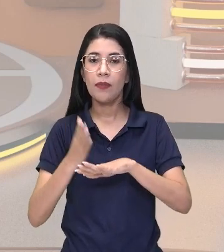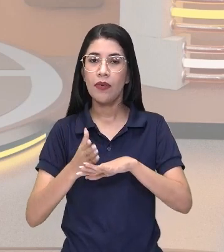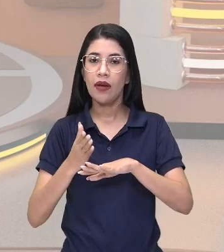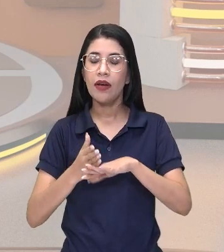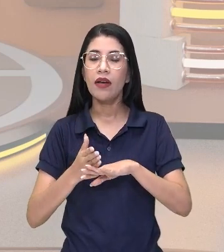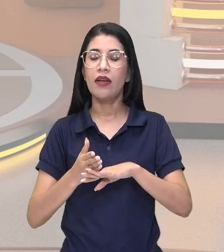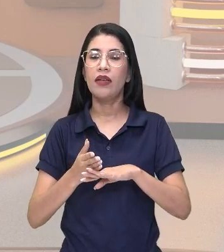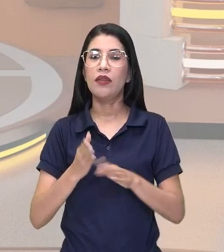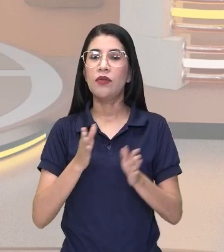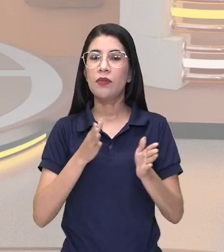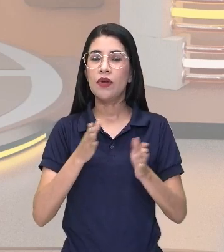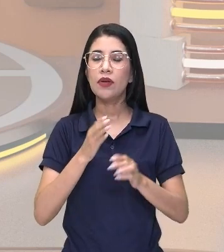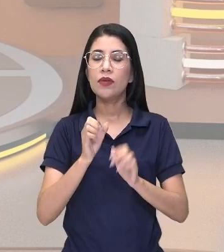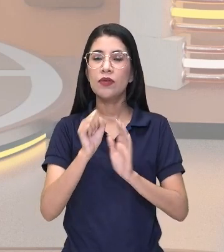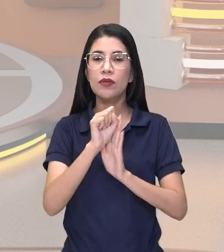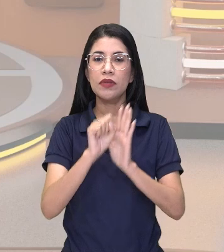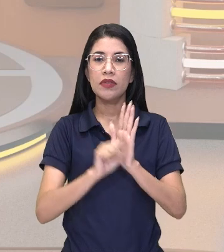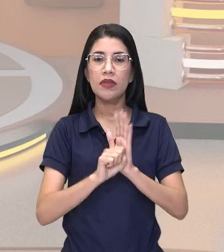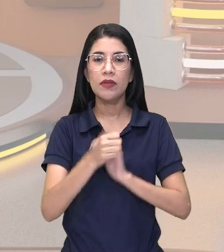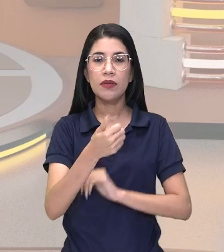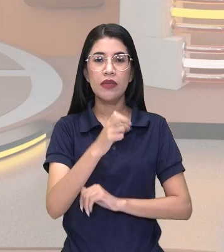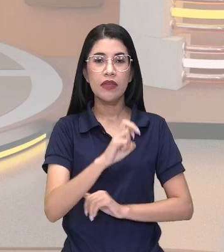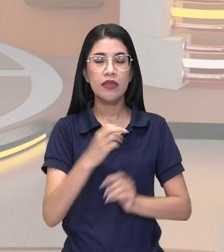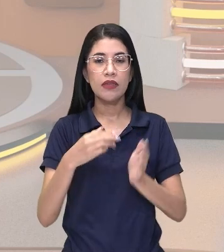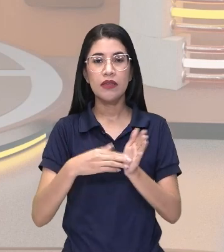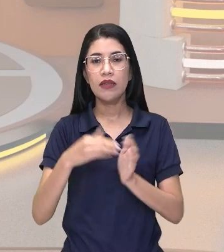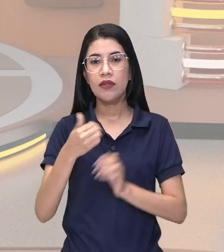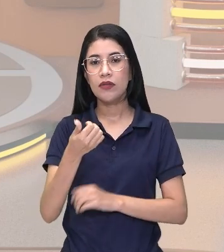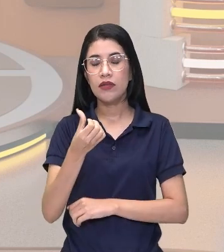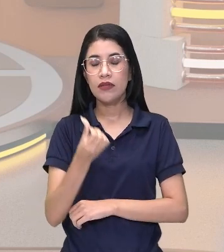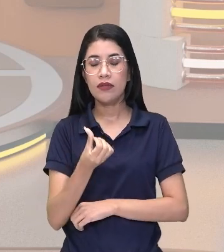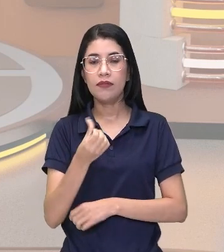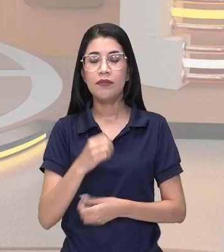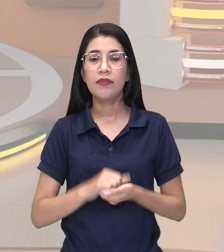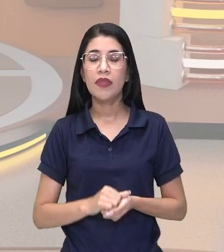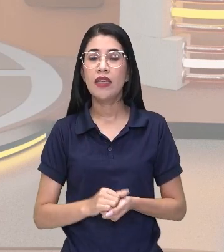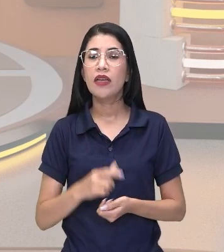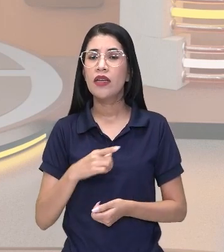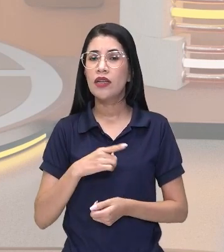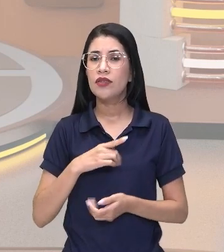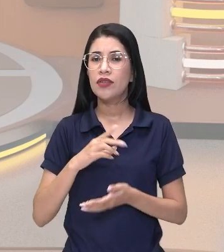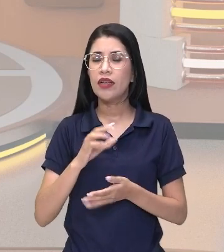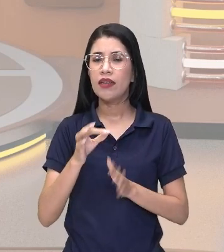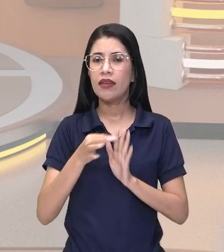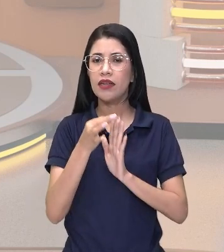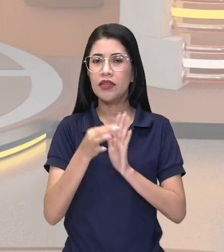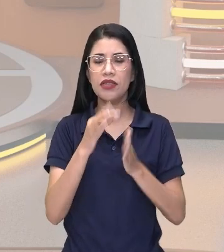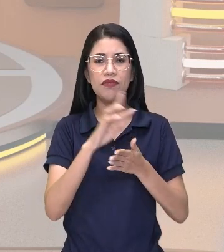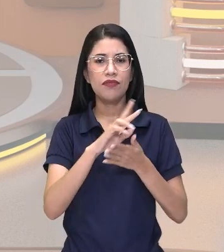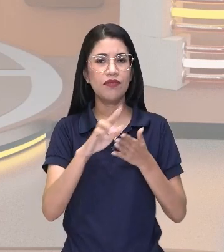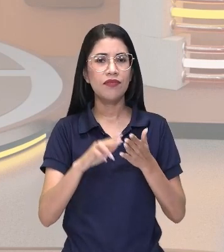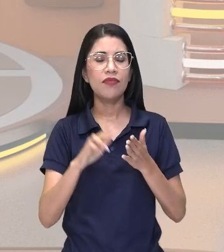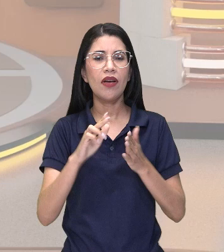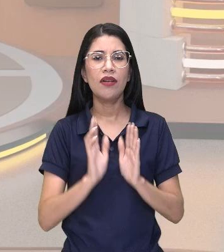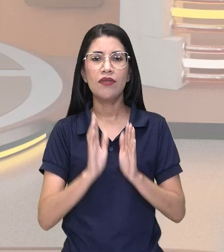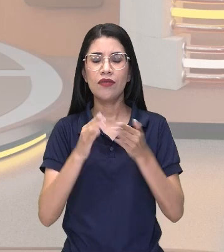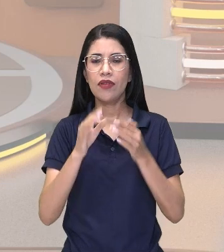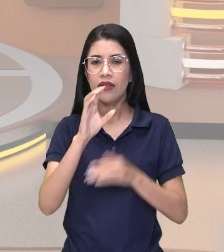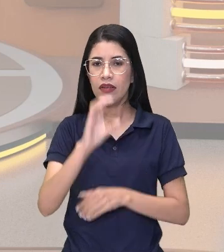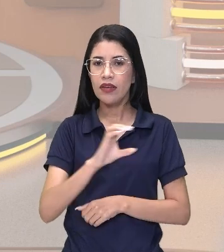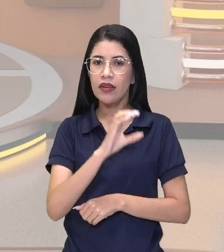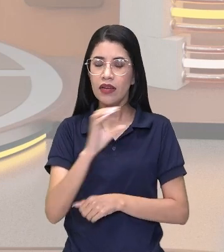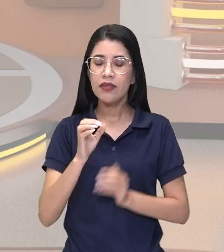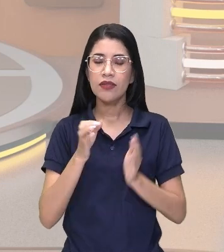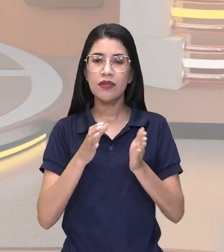ali entre os séculos XV e século XVI. Existia toda uma crítica que se fazia à Igreja nesse